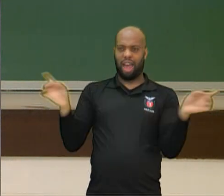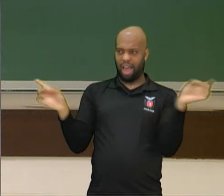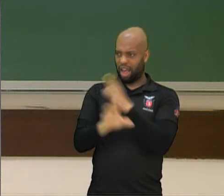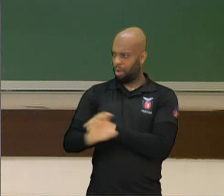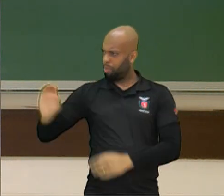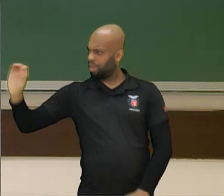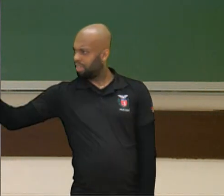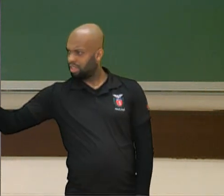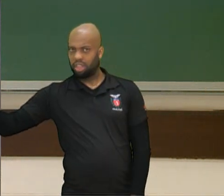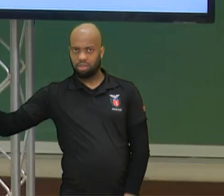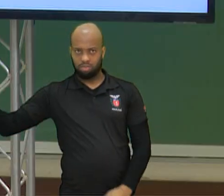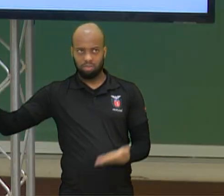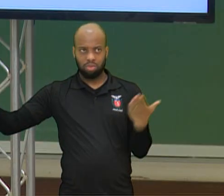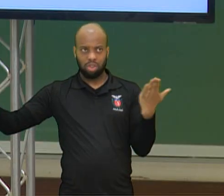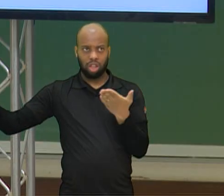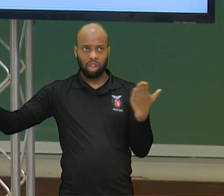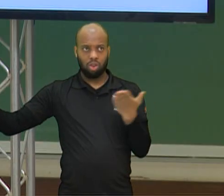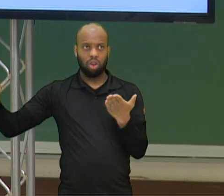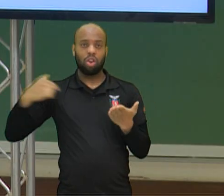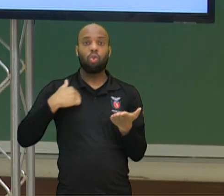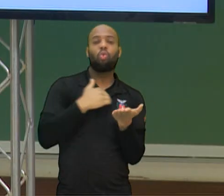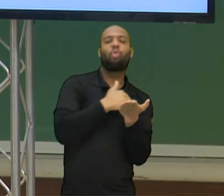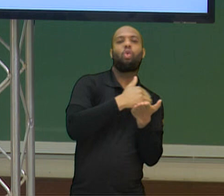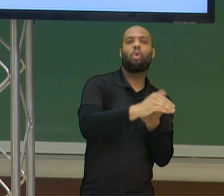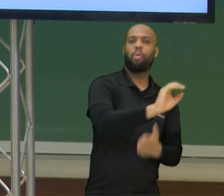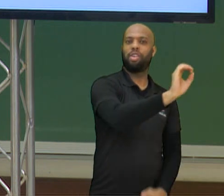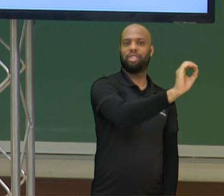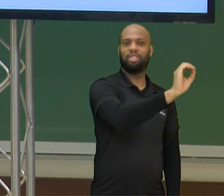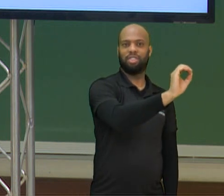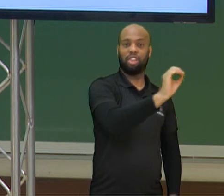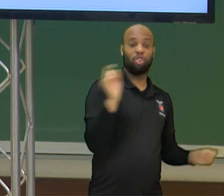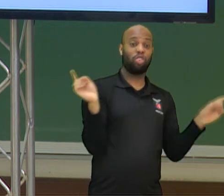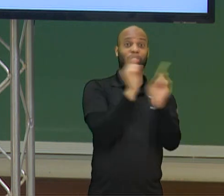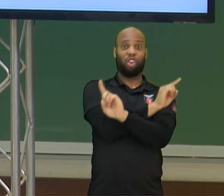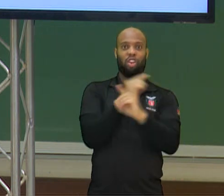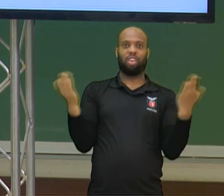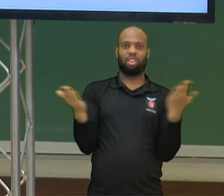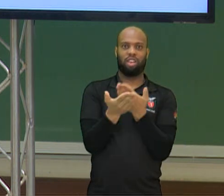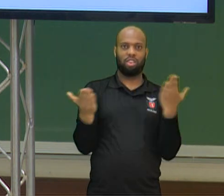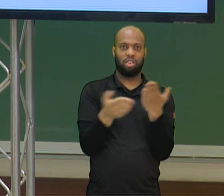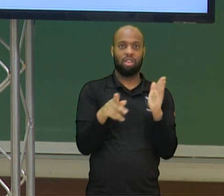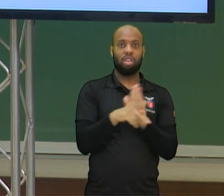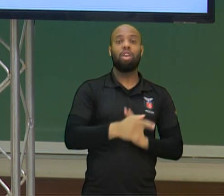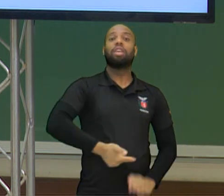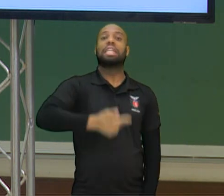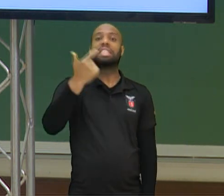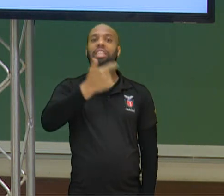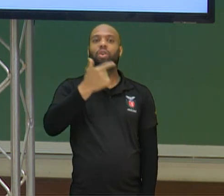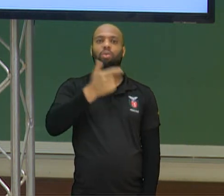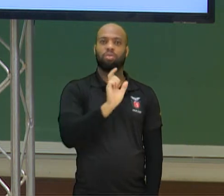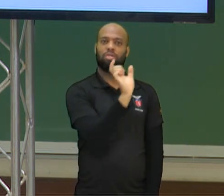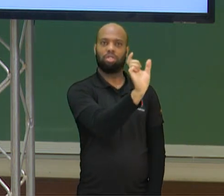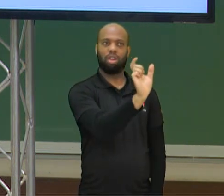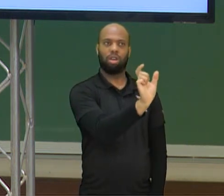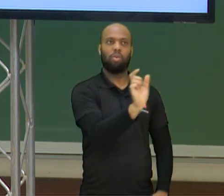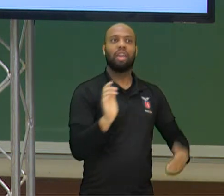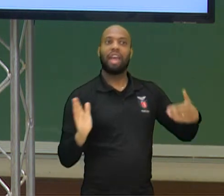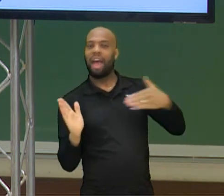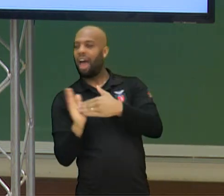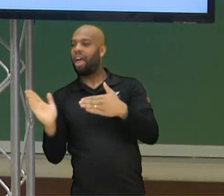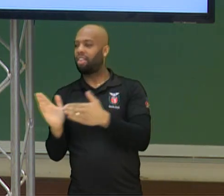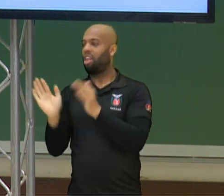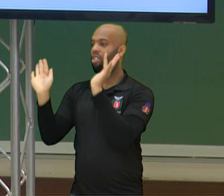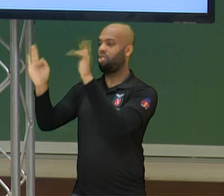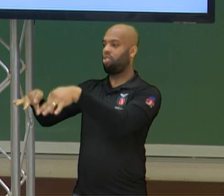zero no primeiro, né? Agora eu vou começar com zero no meu segundo termo. E vou indo até chegar